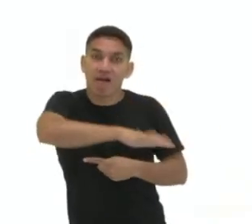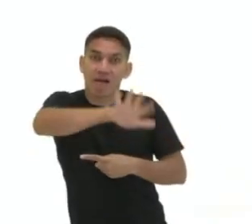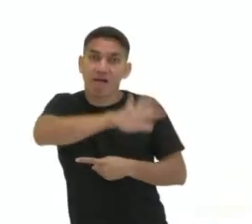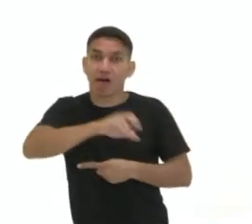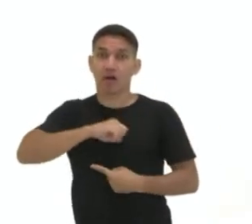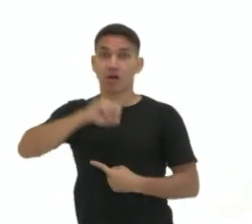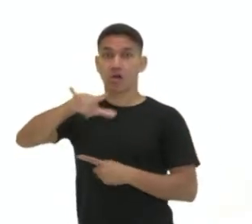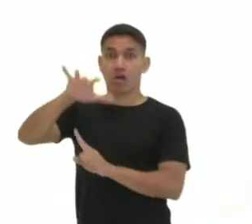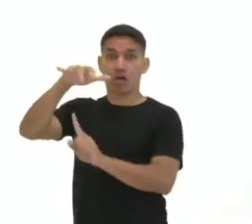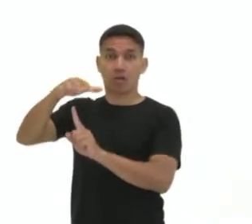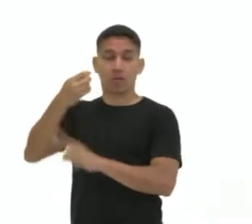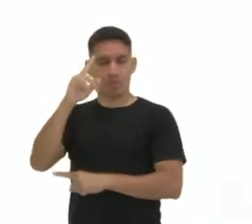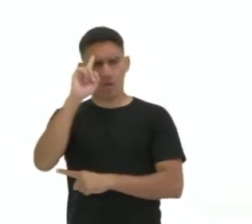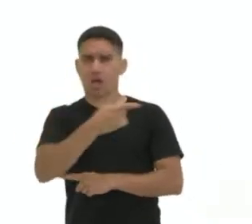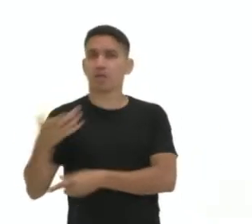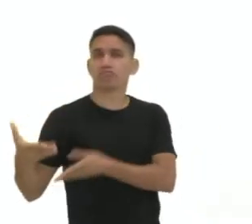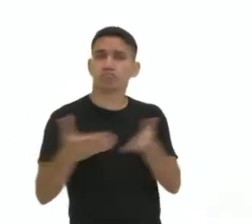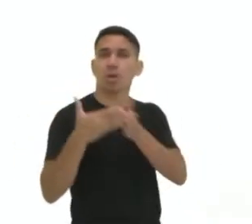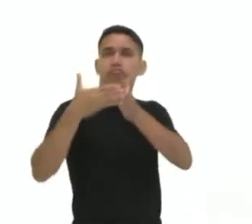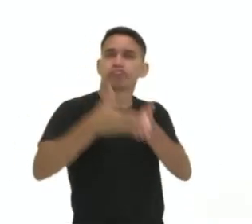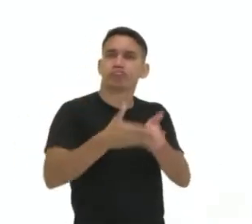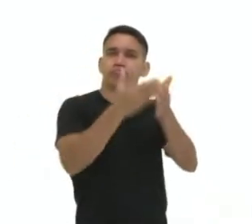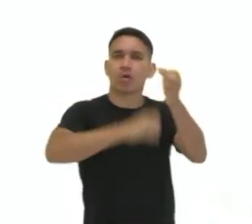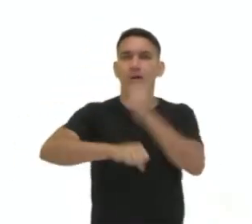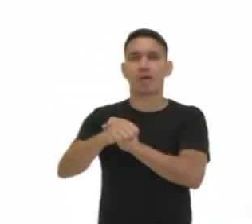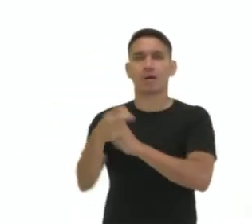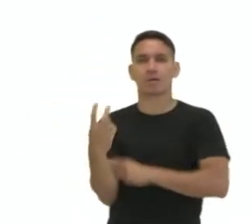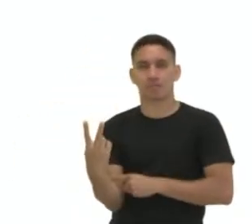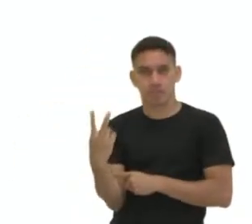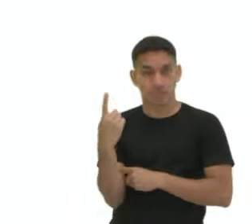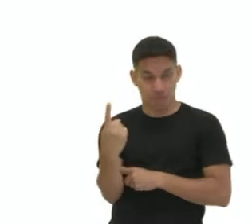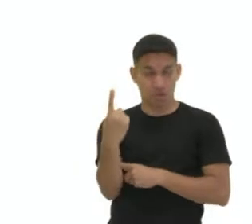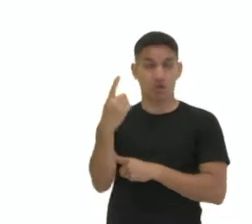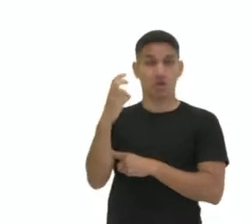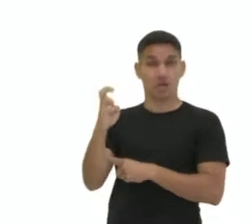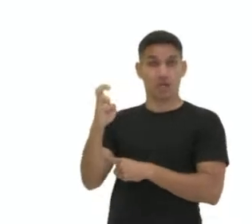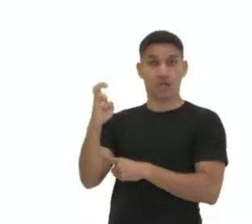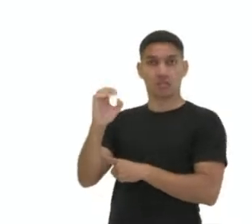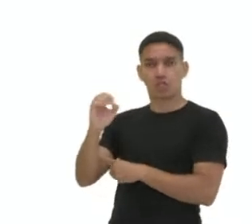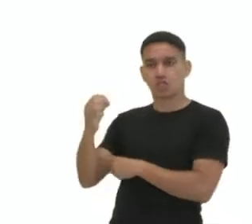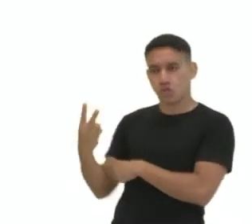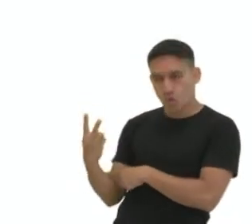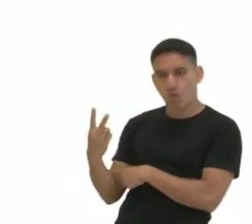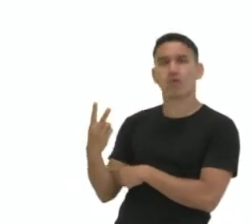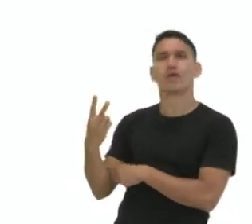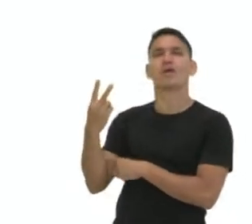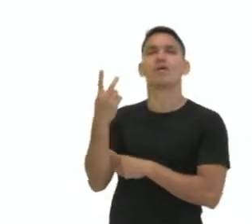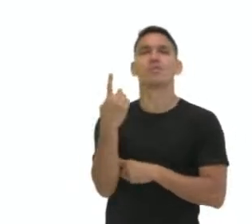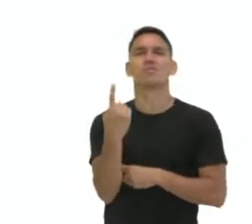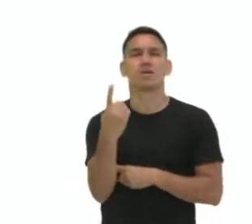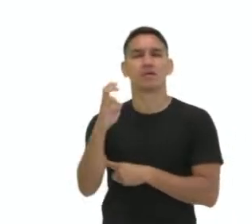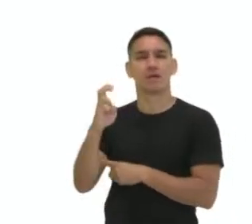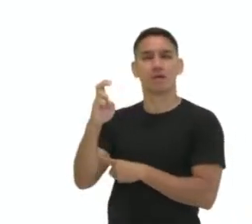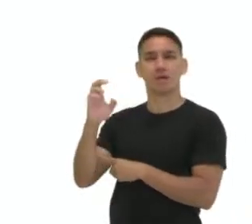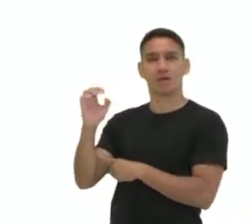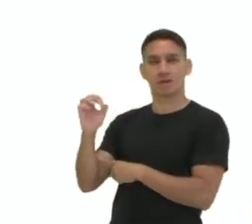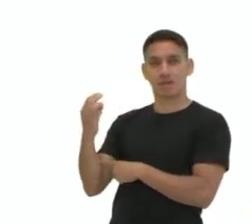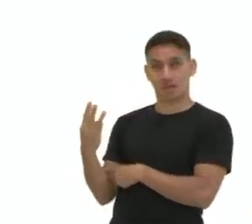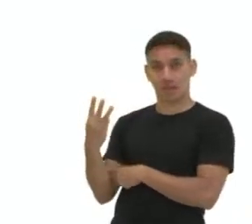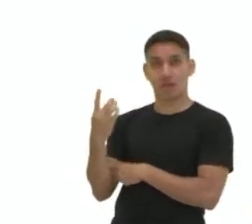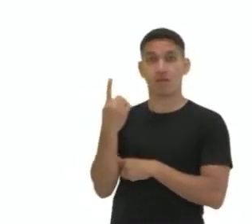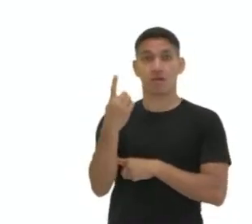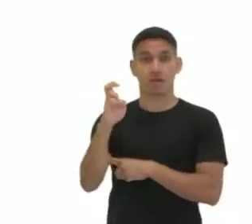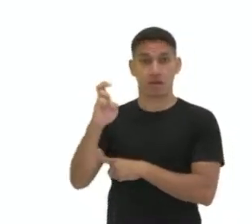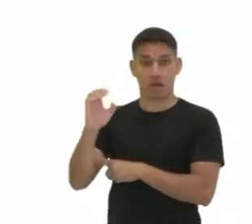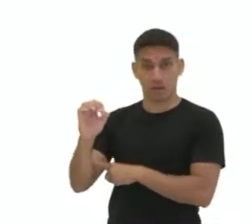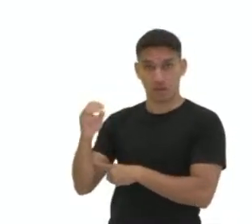e de reconhecimento. Em 1502, 1503, 1504, nos primeiros contatos com a nova terra,